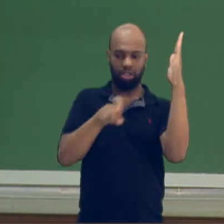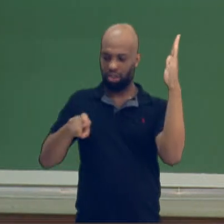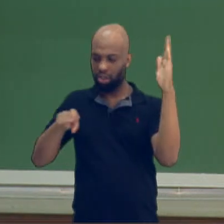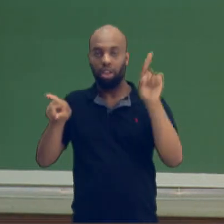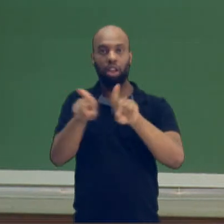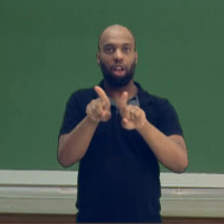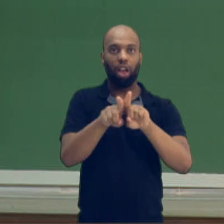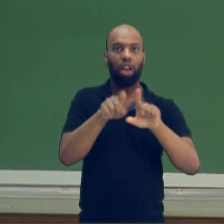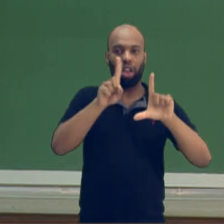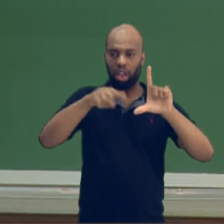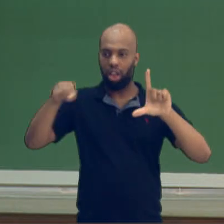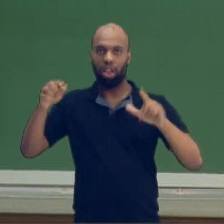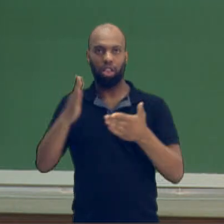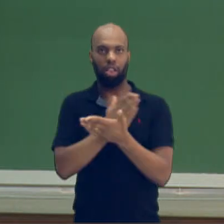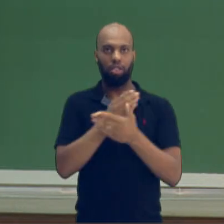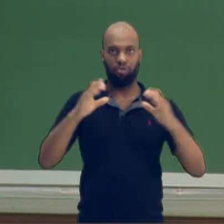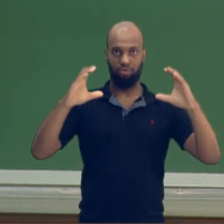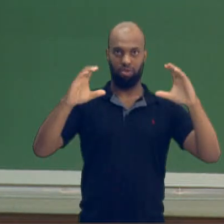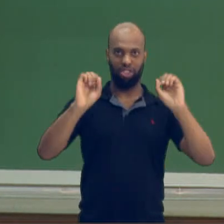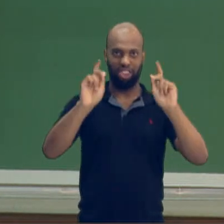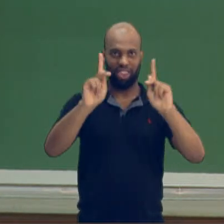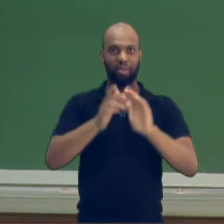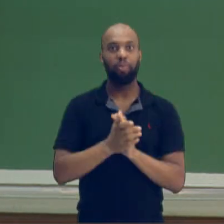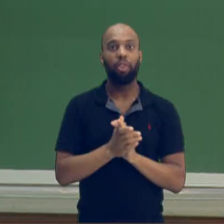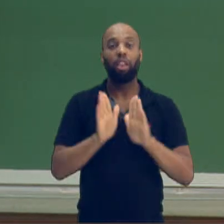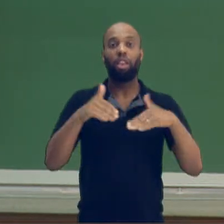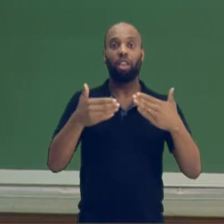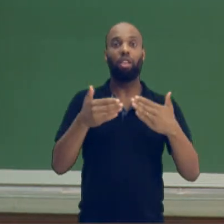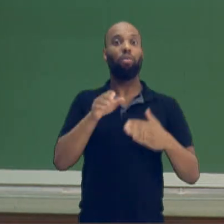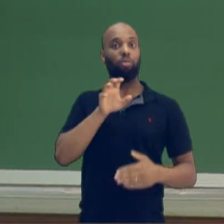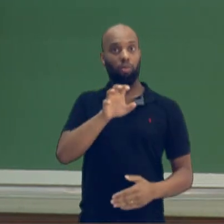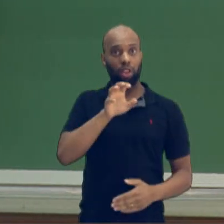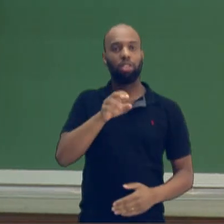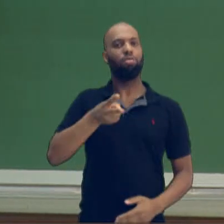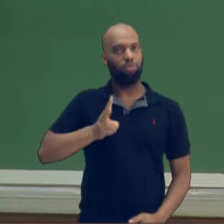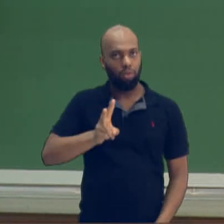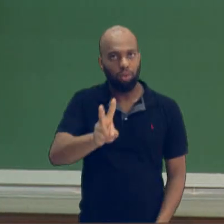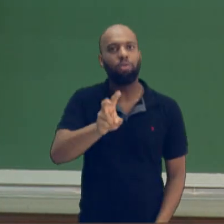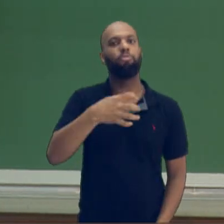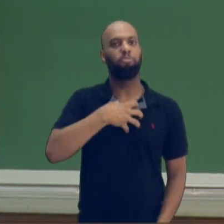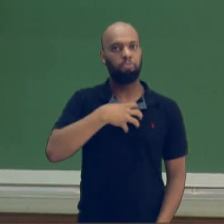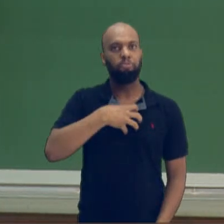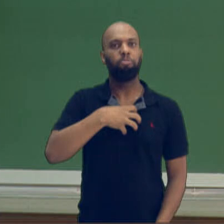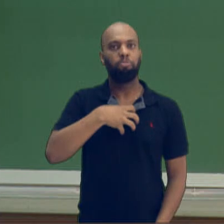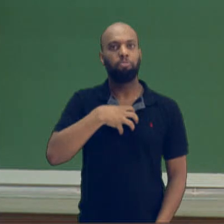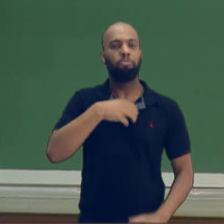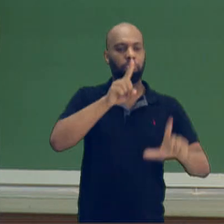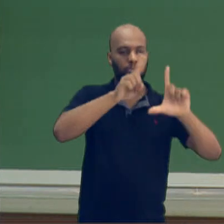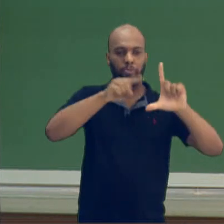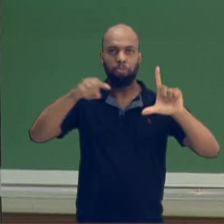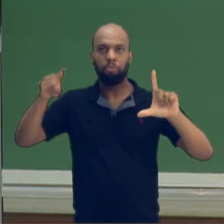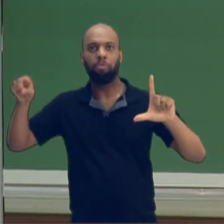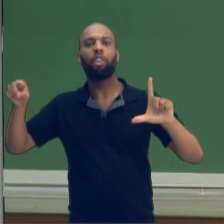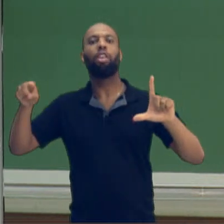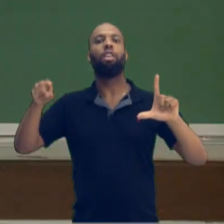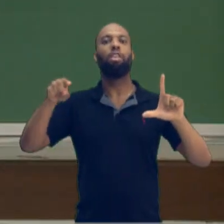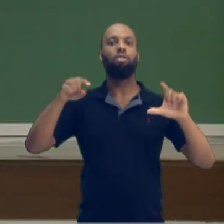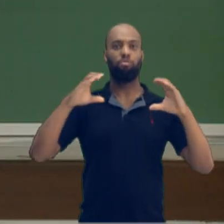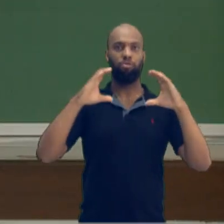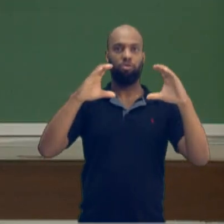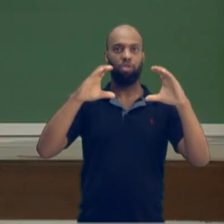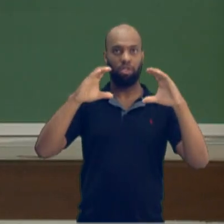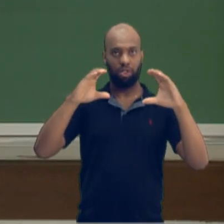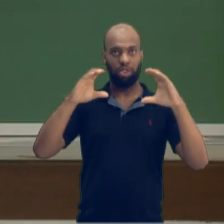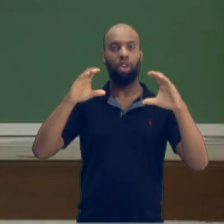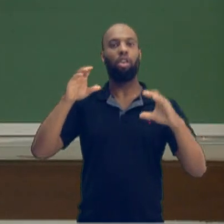o gráfico de uma determinada função, tá certo? Então, isso vai continuar acontecendo, né? O gráfico de uma função